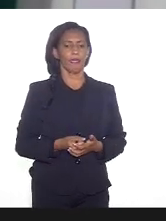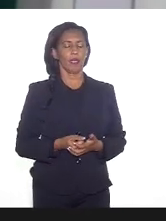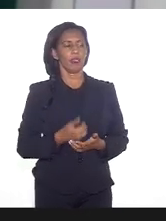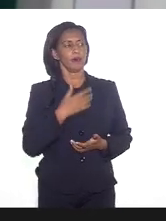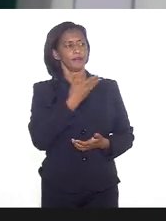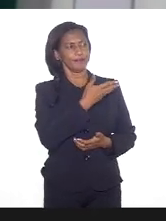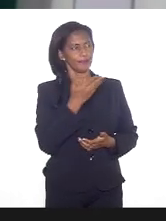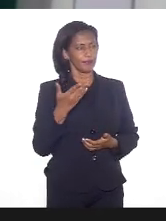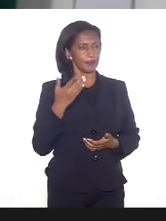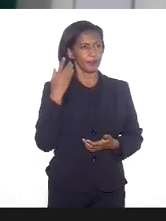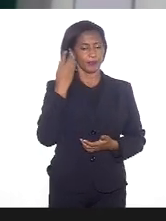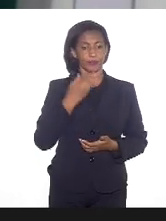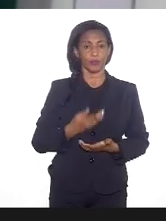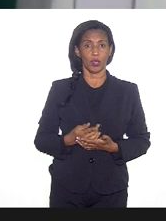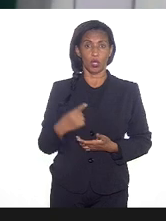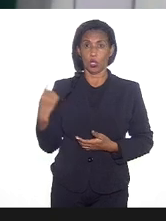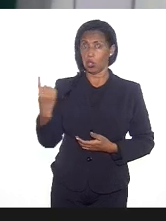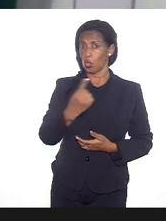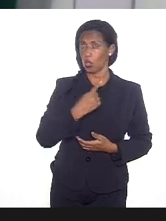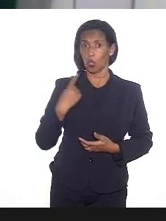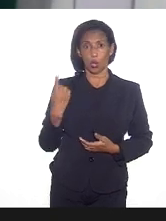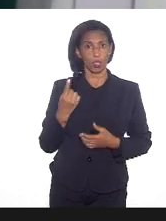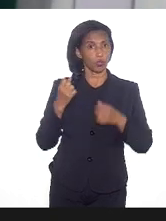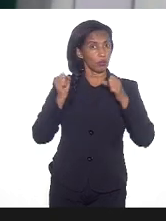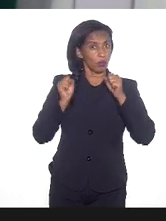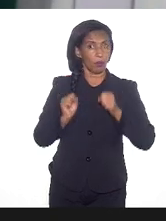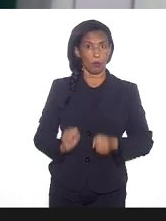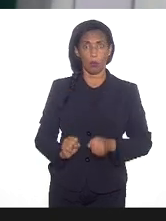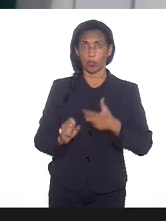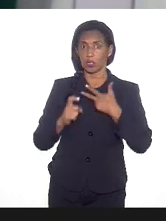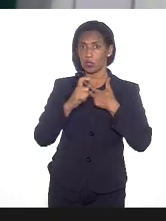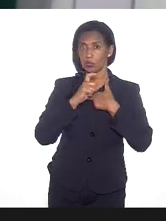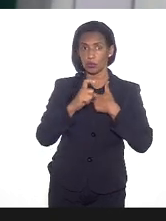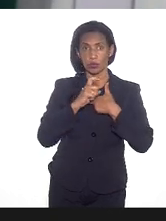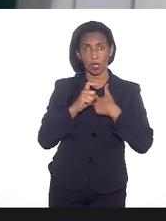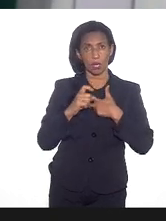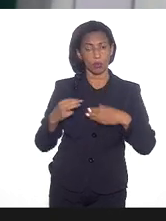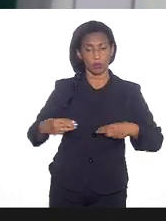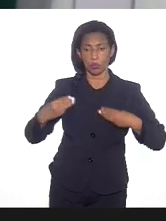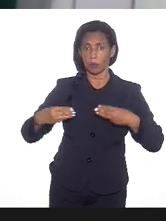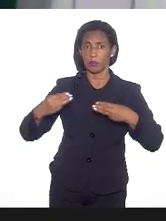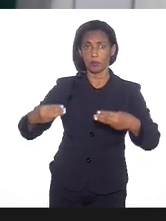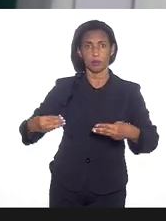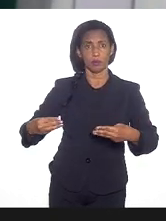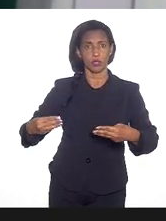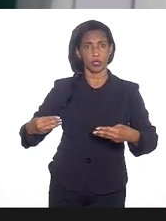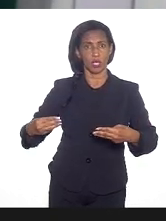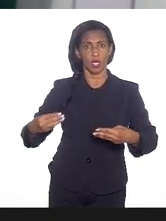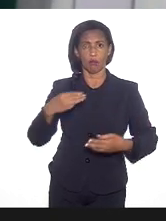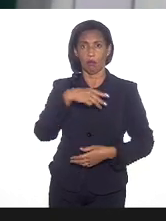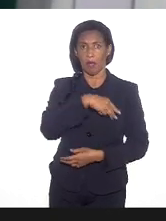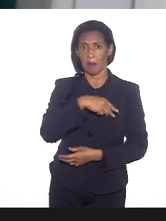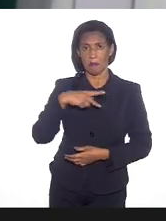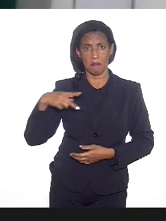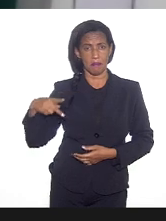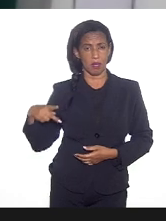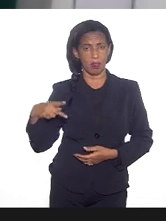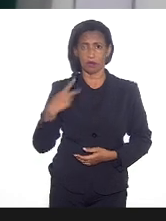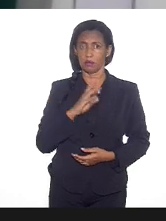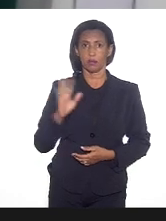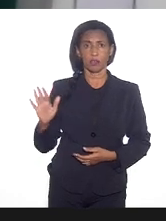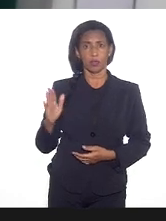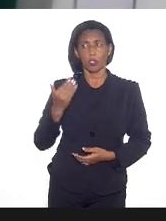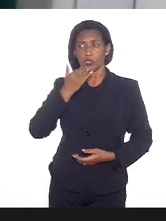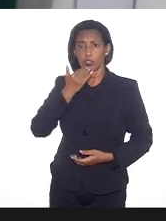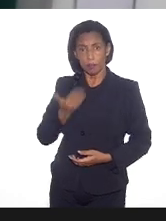Flávio Serafini, que nós não somos o Poder Judiciário aqui, nós não somos o Ministério Público. Então, assim, a gente faz recomendações para que essas